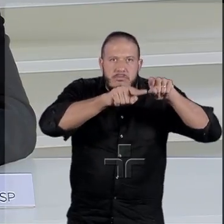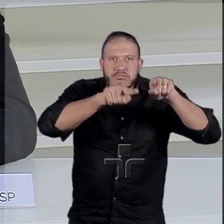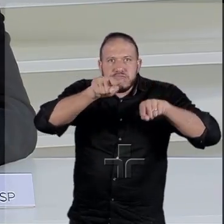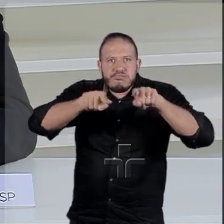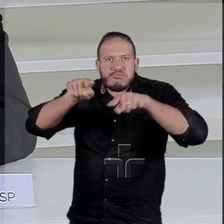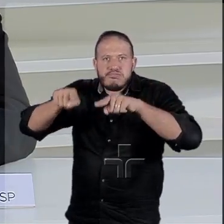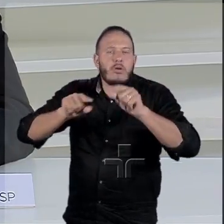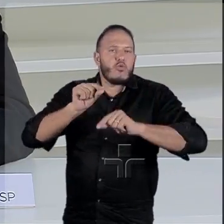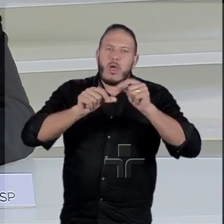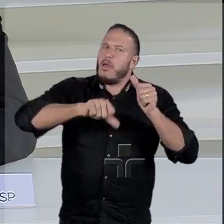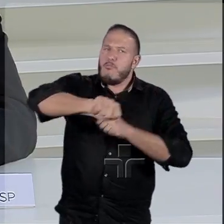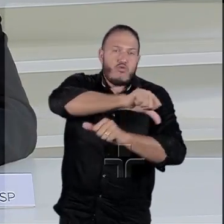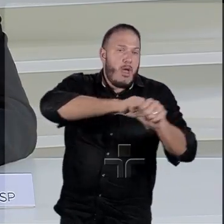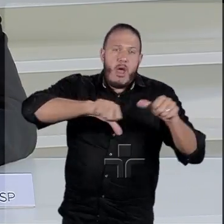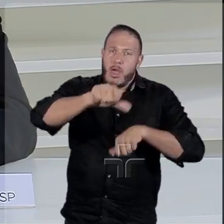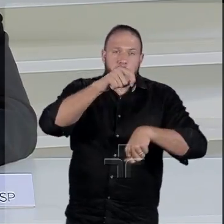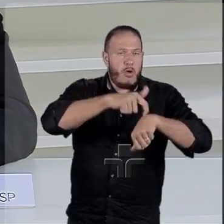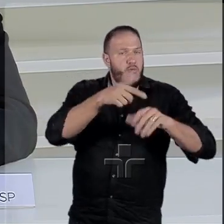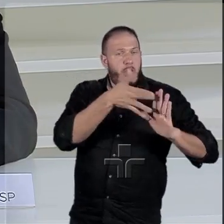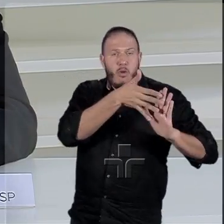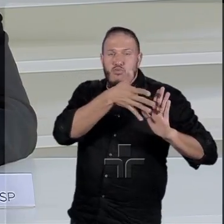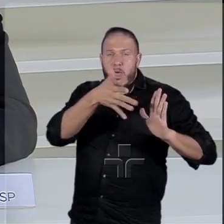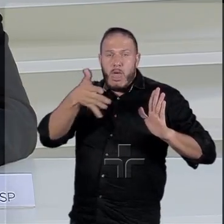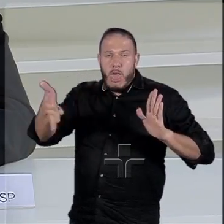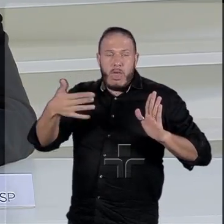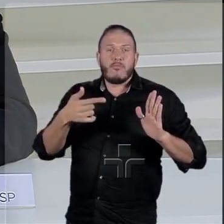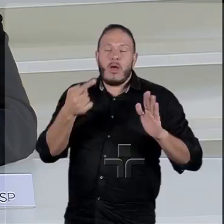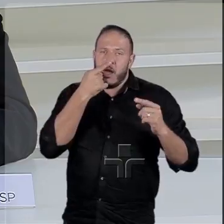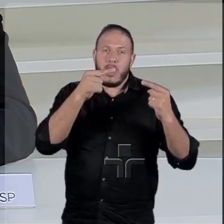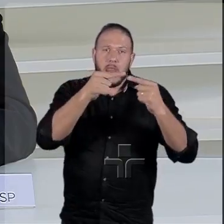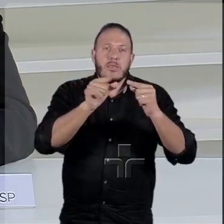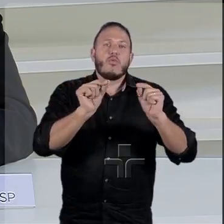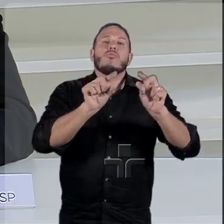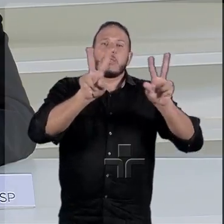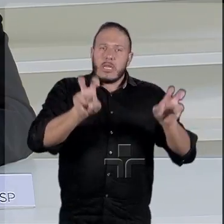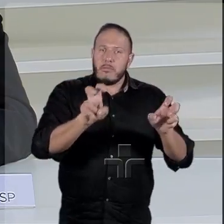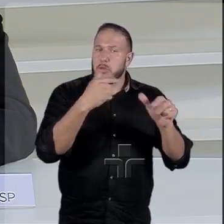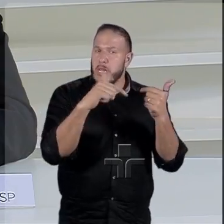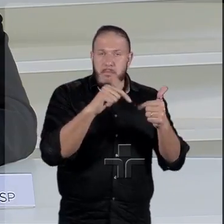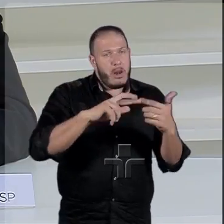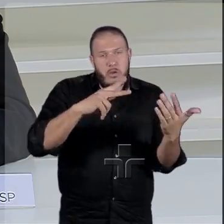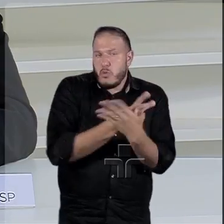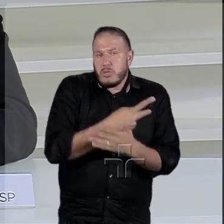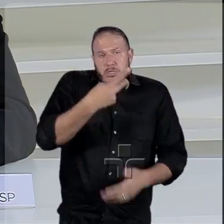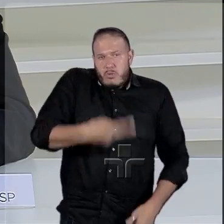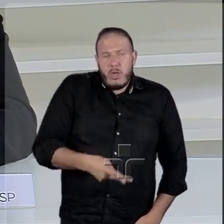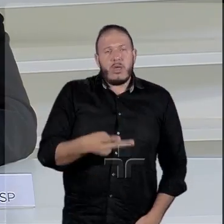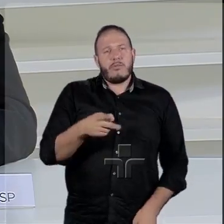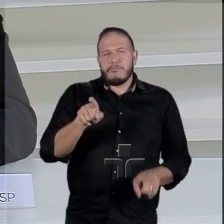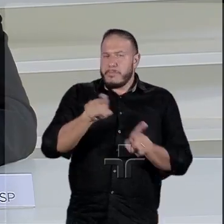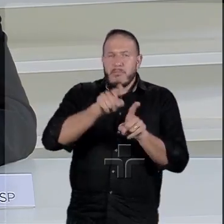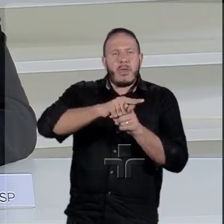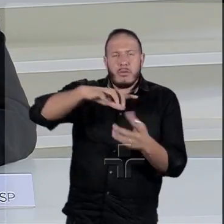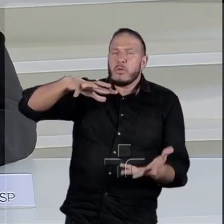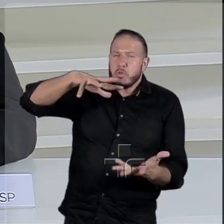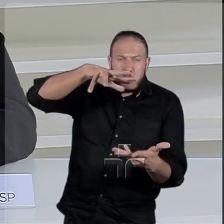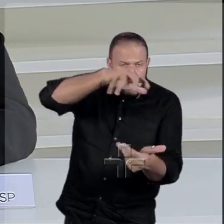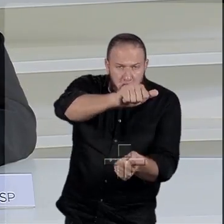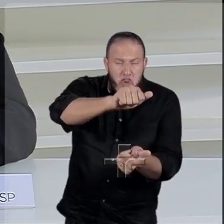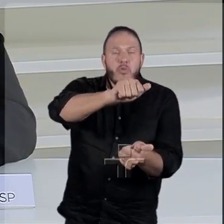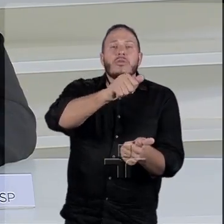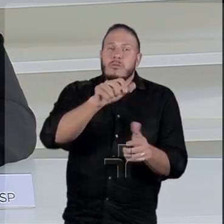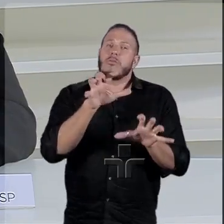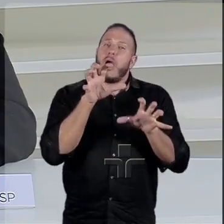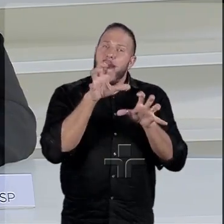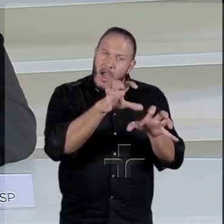são mutantes no tempo. Então, a relação de trabalho é uma mudança, é um fato que está ocorrendo aqui no mundo, e ele afeta